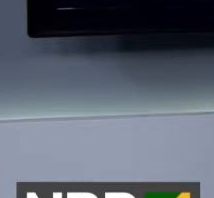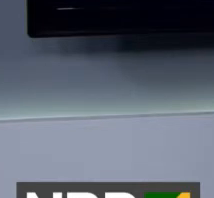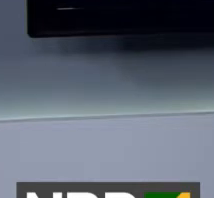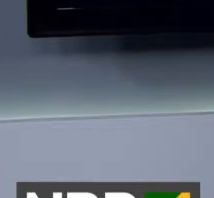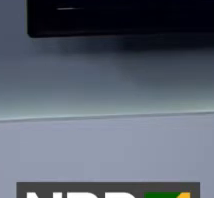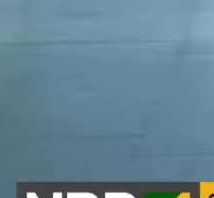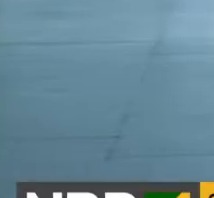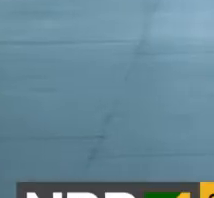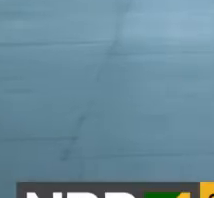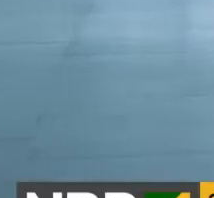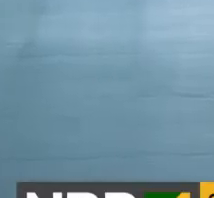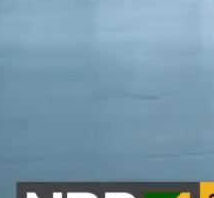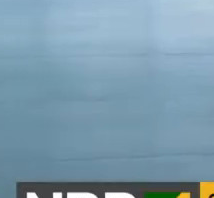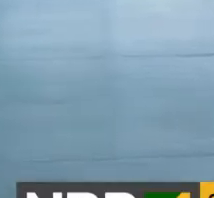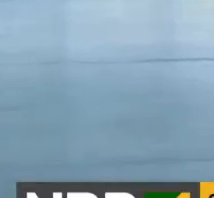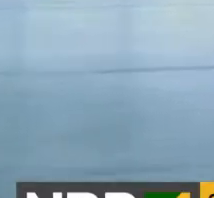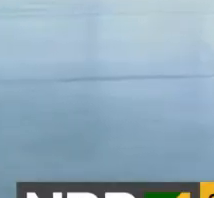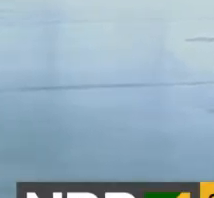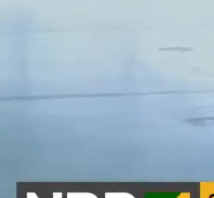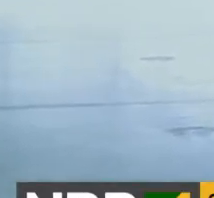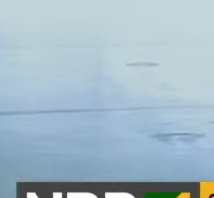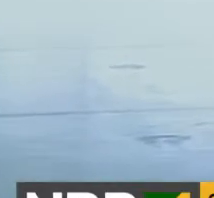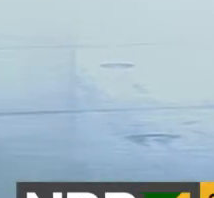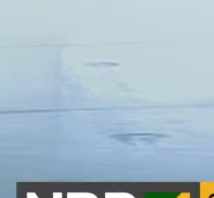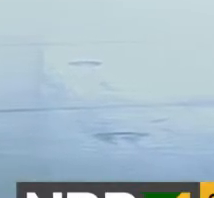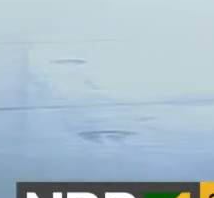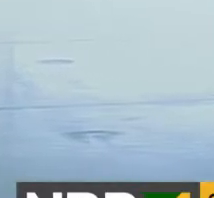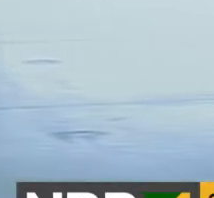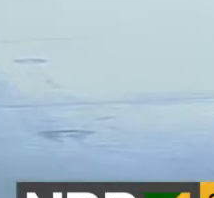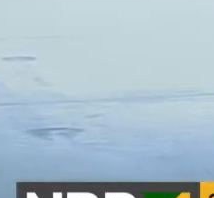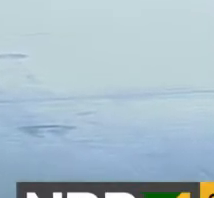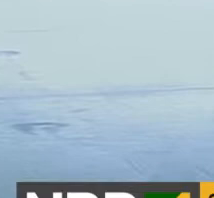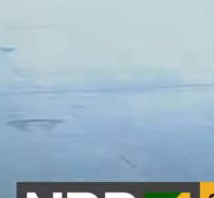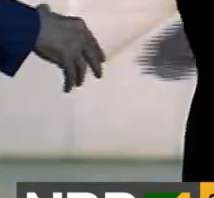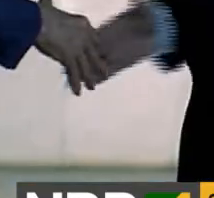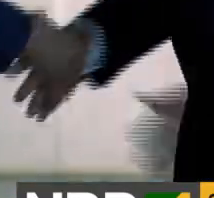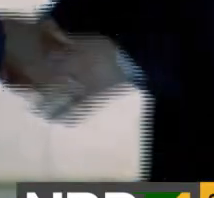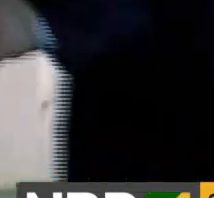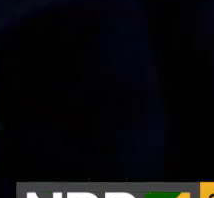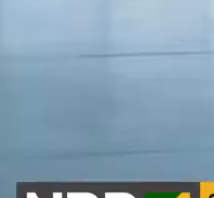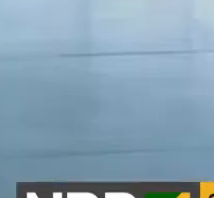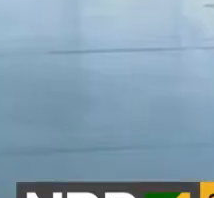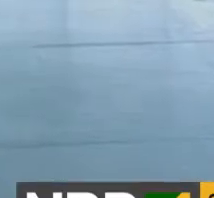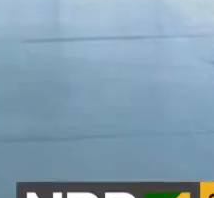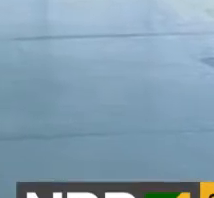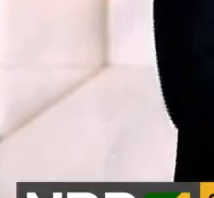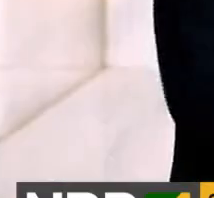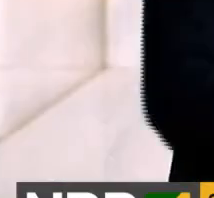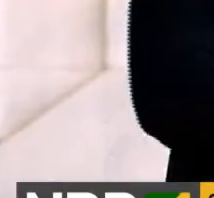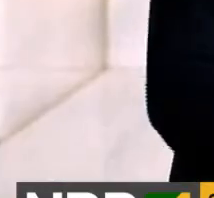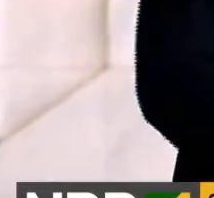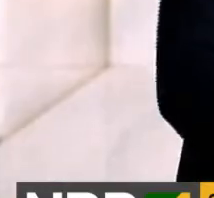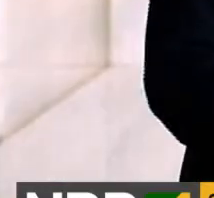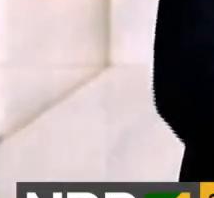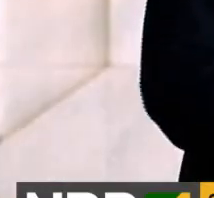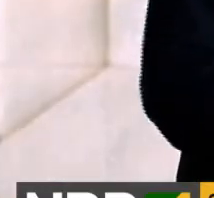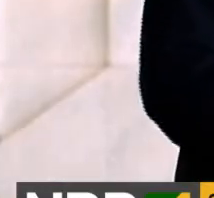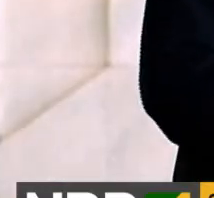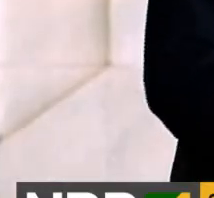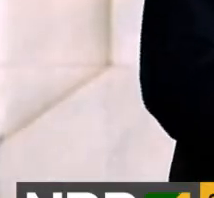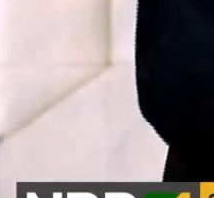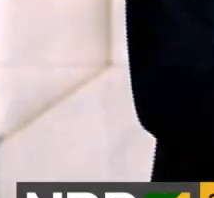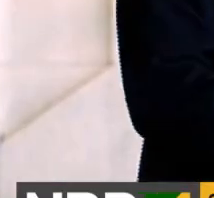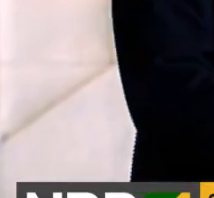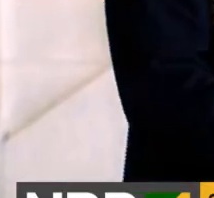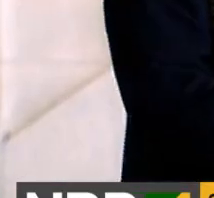em Brasília. O presidente Michel Temer recebeu os presidentes da Argentina, Paraguai e Uruguai, além dos representantes dos